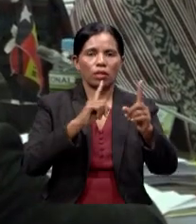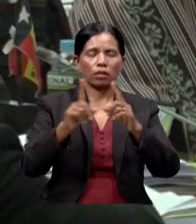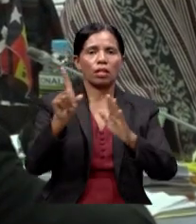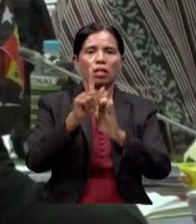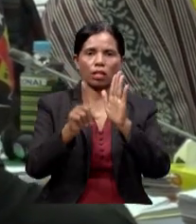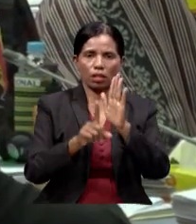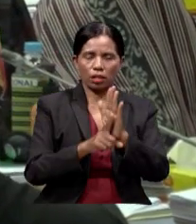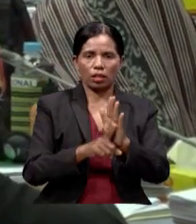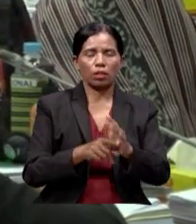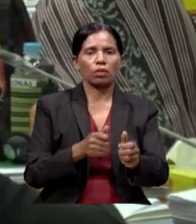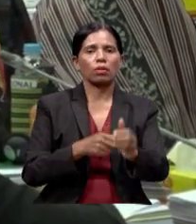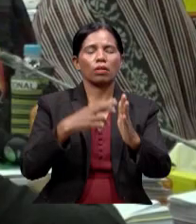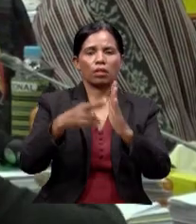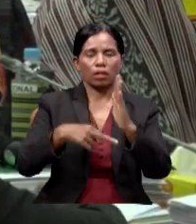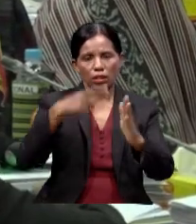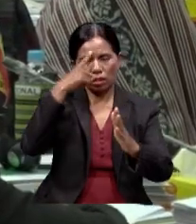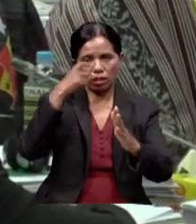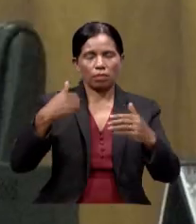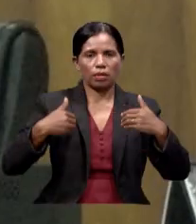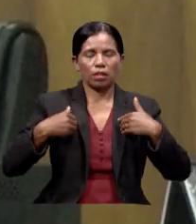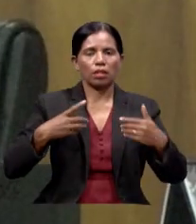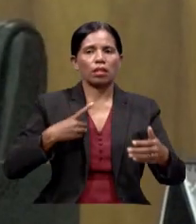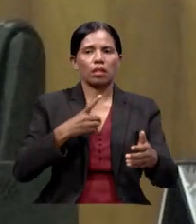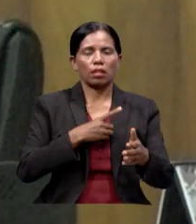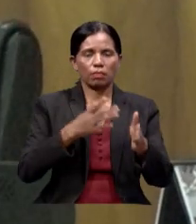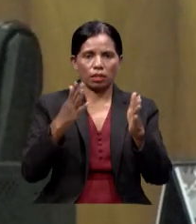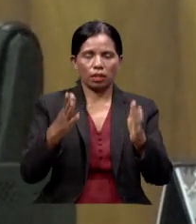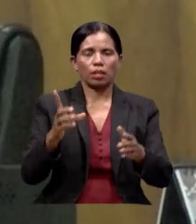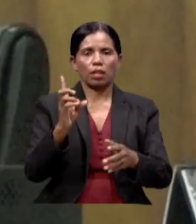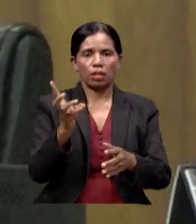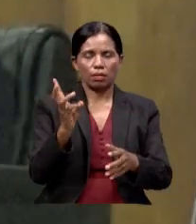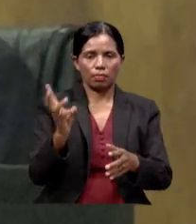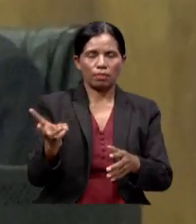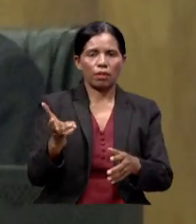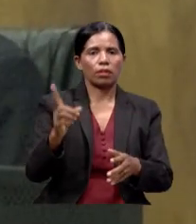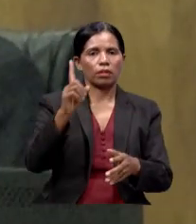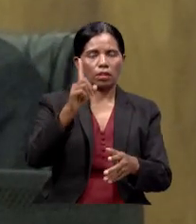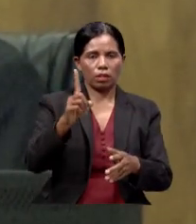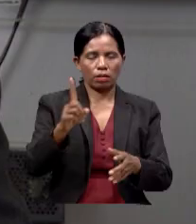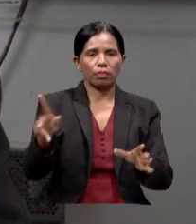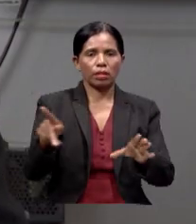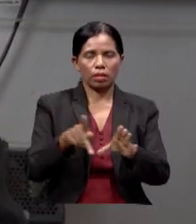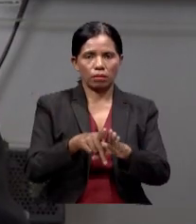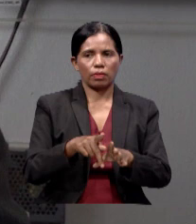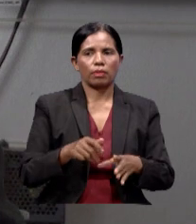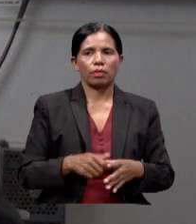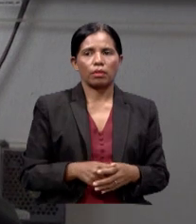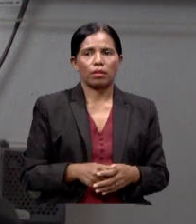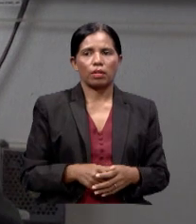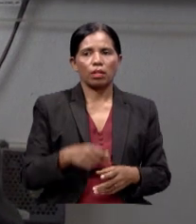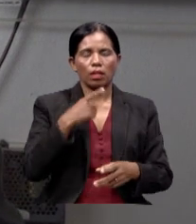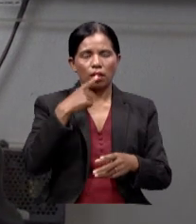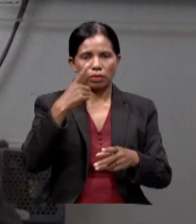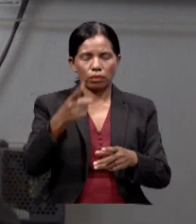refere preenche requisitos também ia deputado nem nulo recém-ida, mas marca presença e a plenária. A tu confirma,